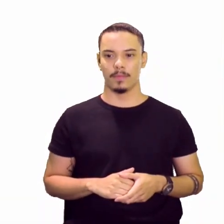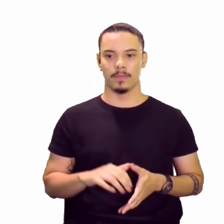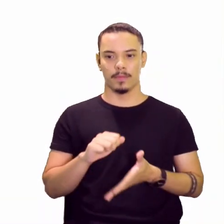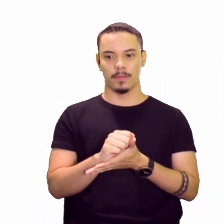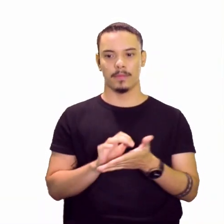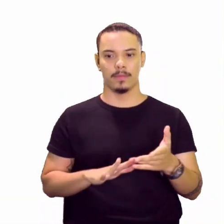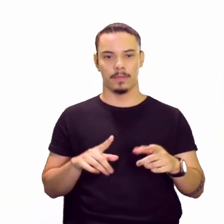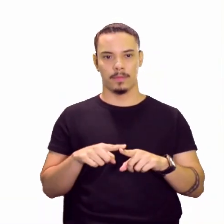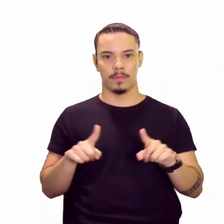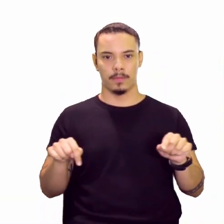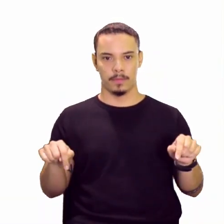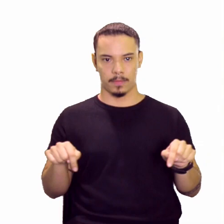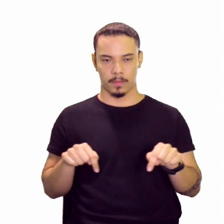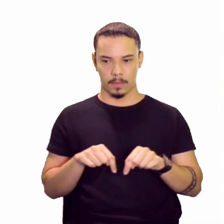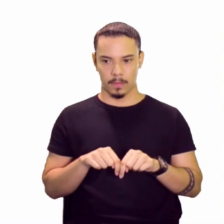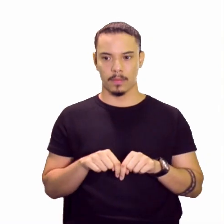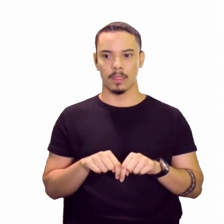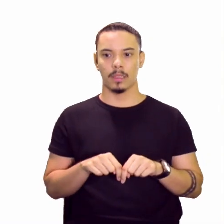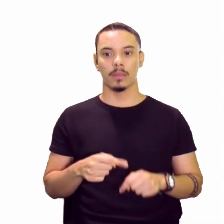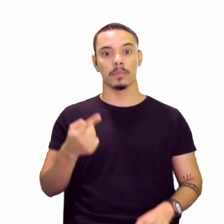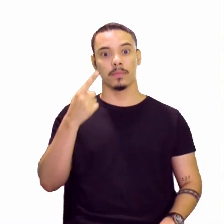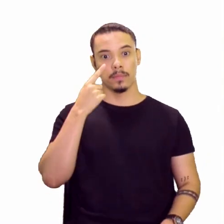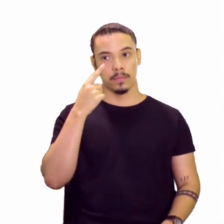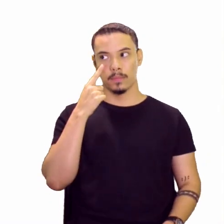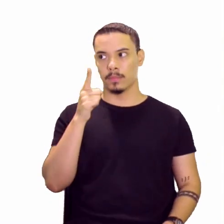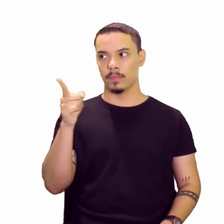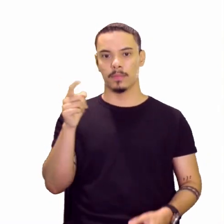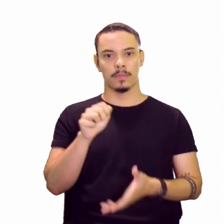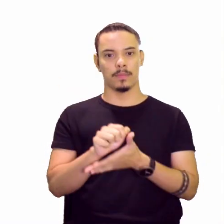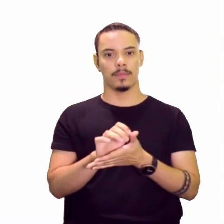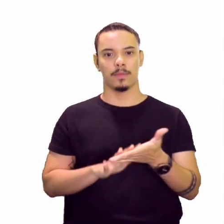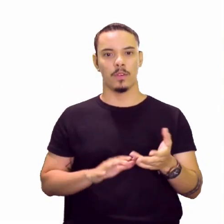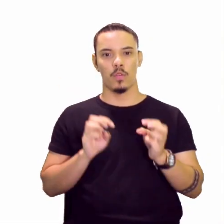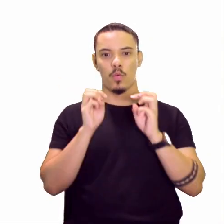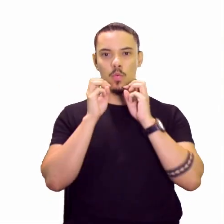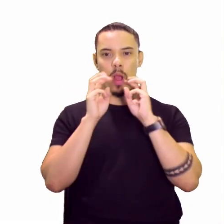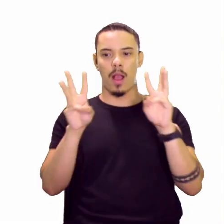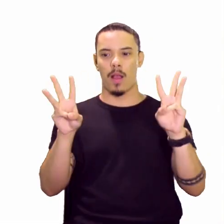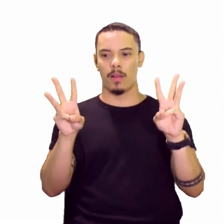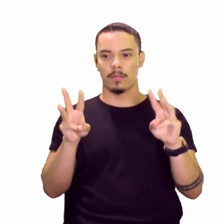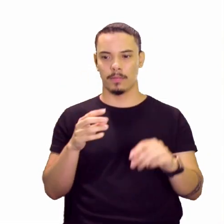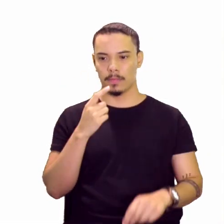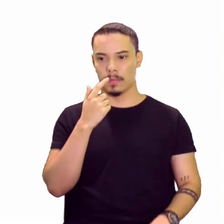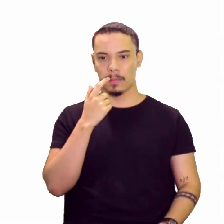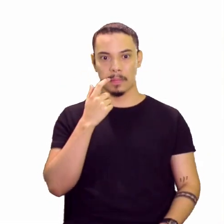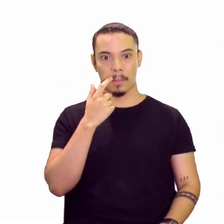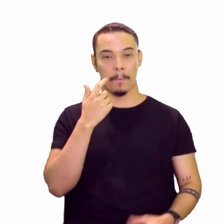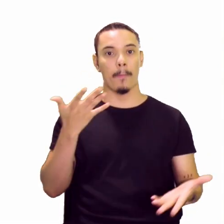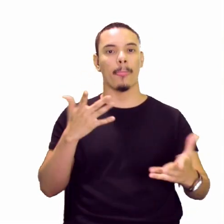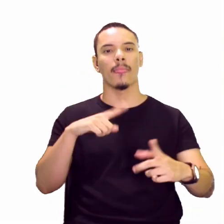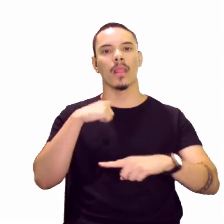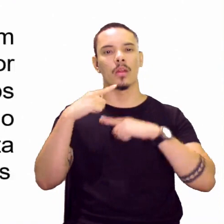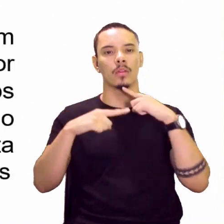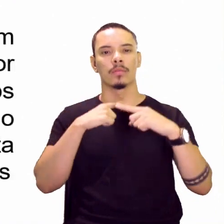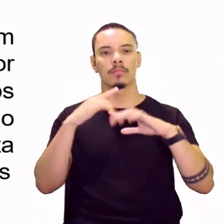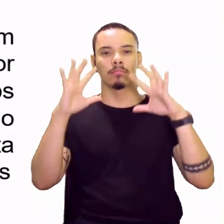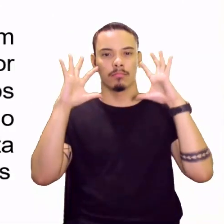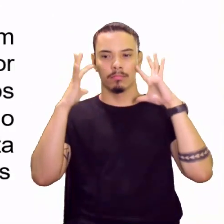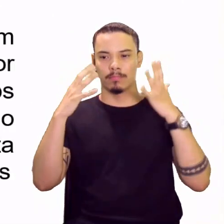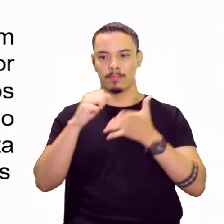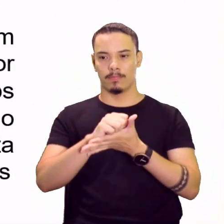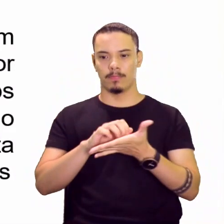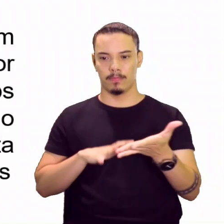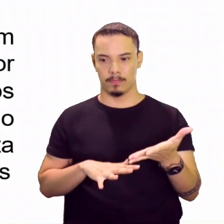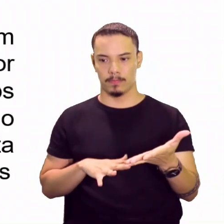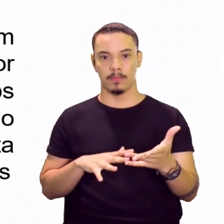Atividade de sala, né? Ó, tá aqui a atividade de sala, Vamos tirar as dúvidas e resolver as